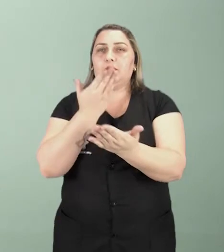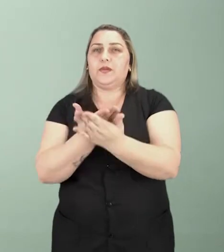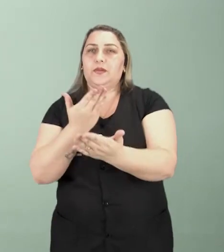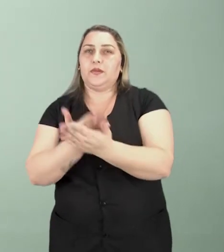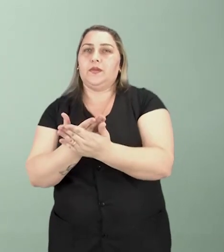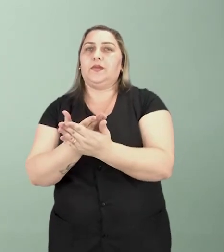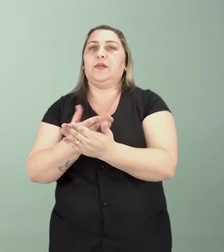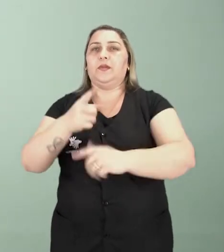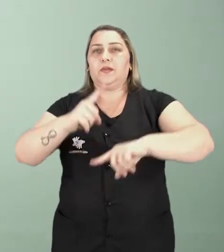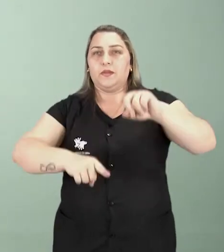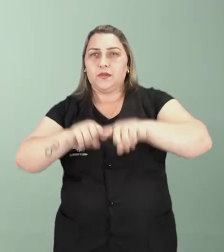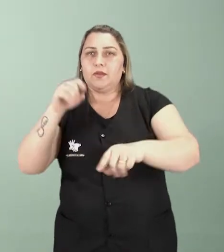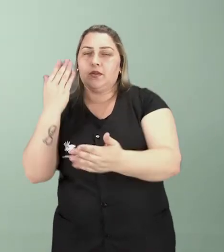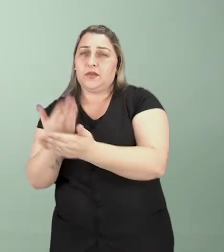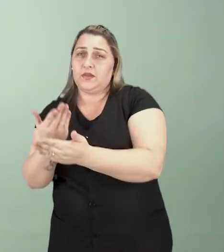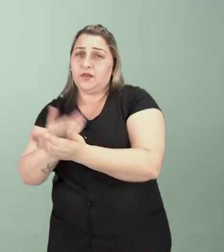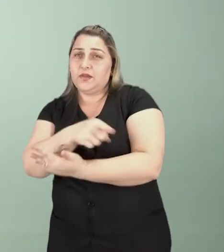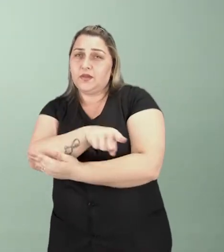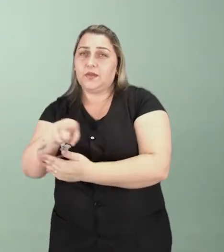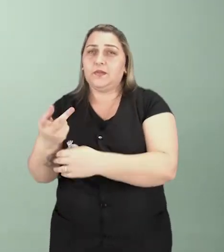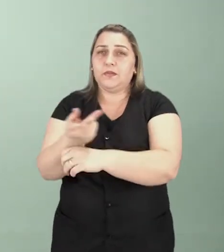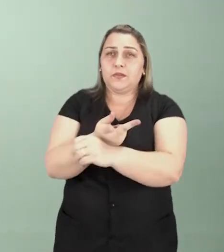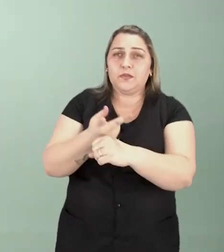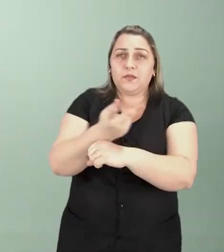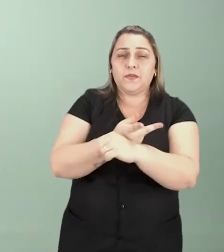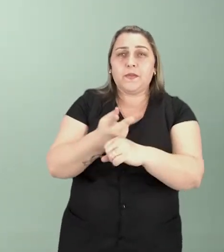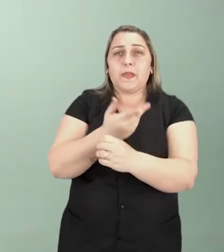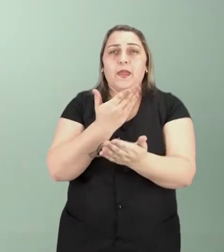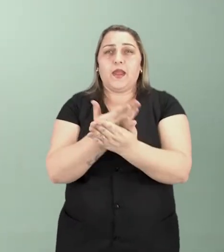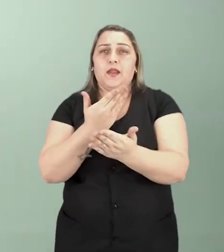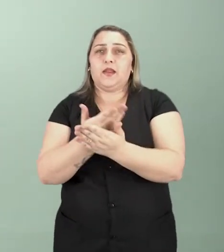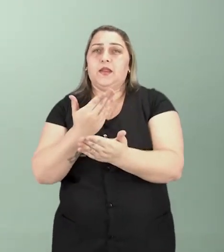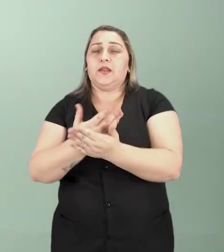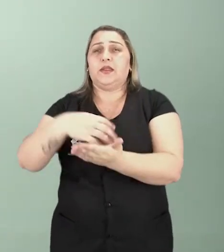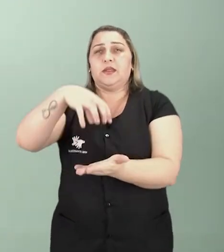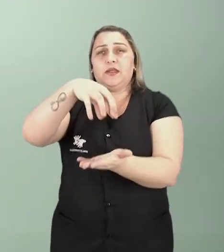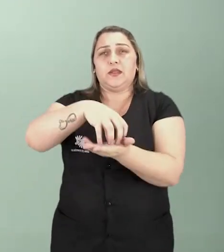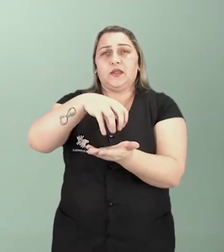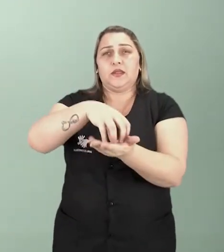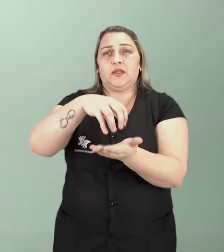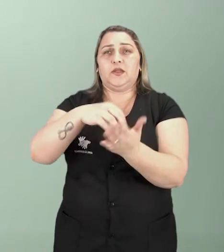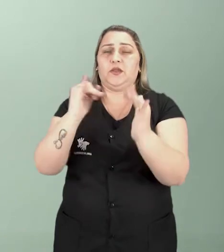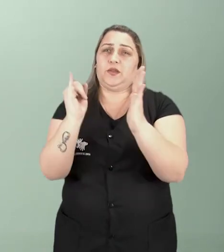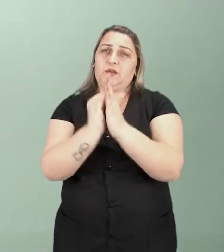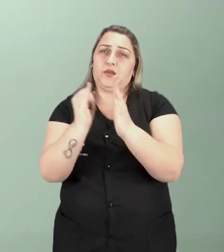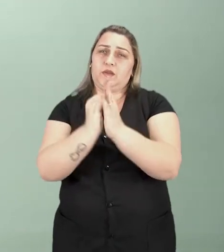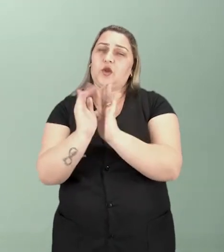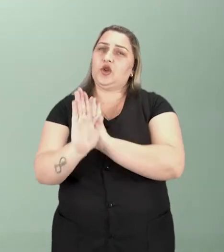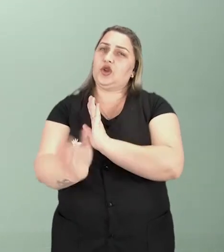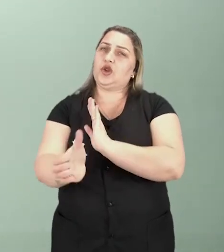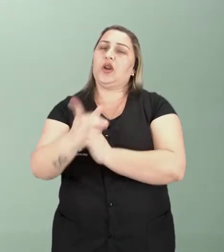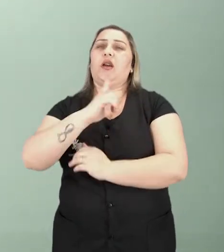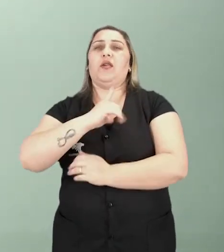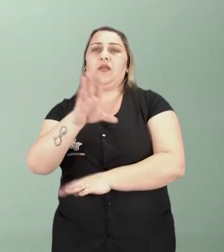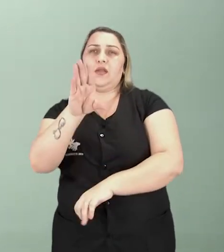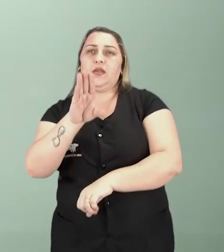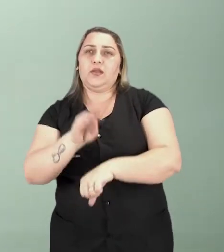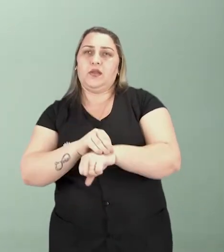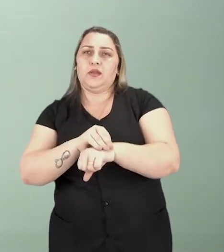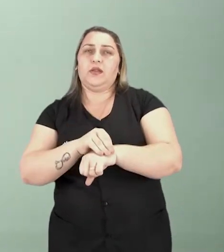for material de estudo, que você procure por estudos de centros, de instituições de estudos que já sejam